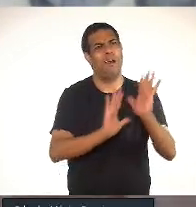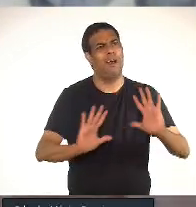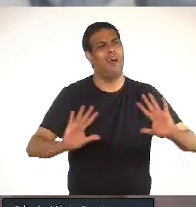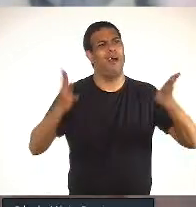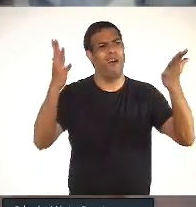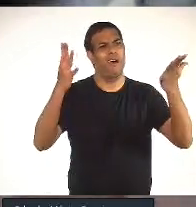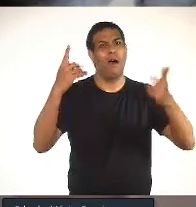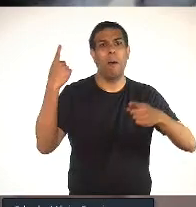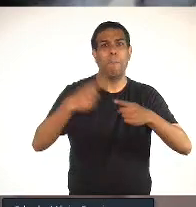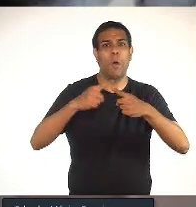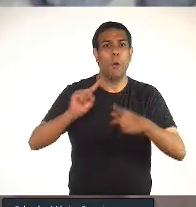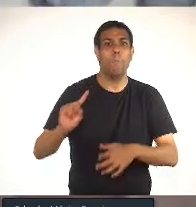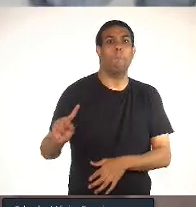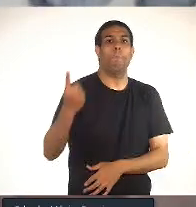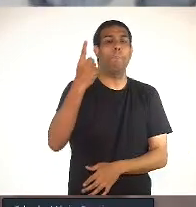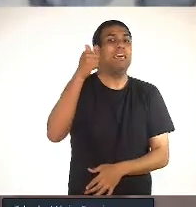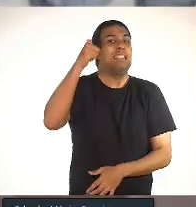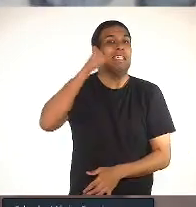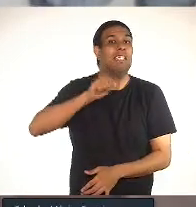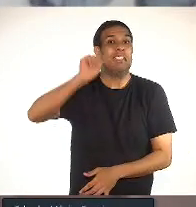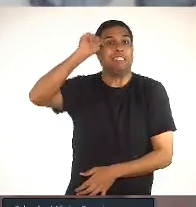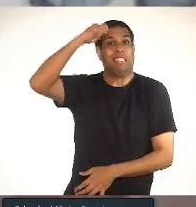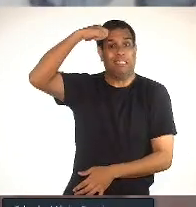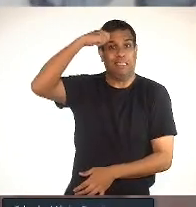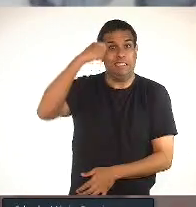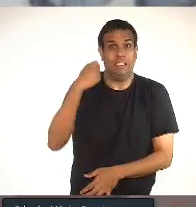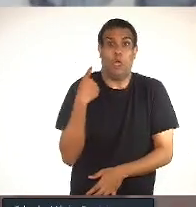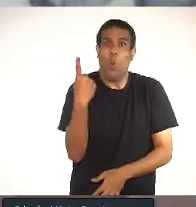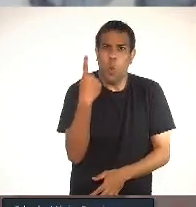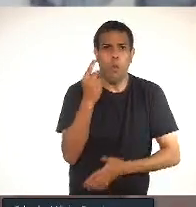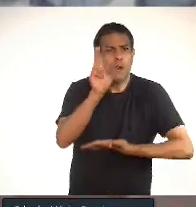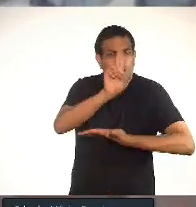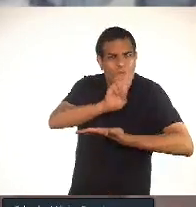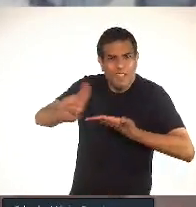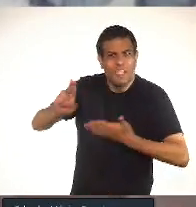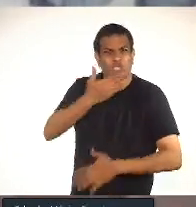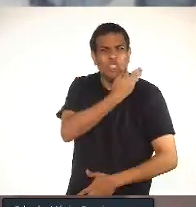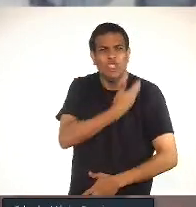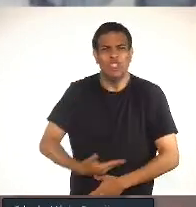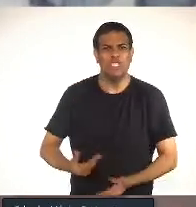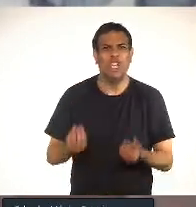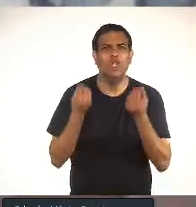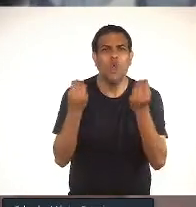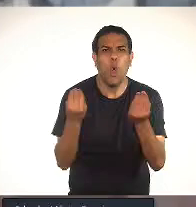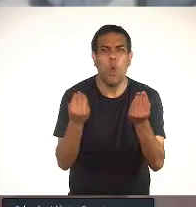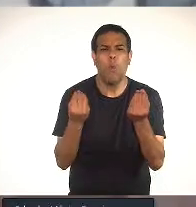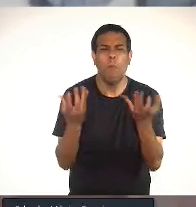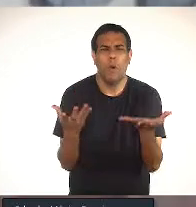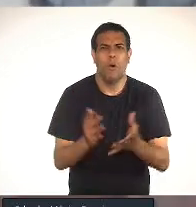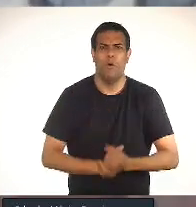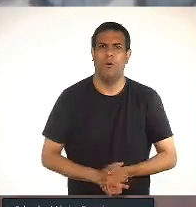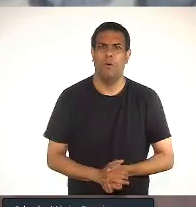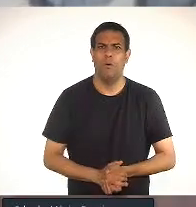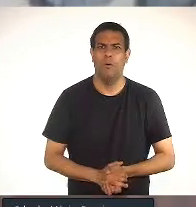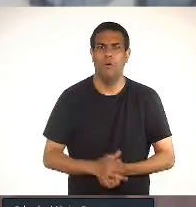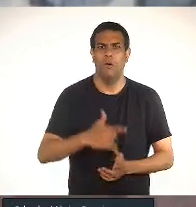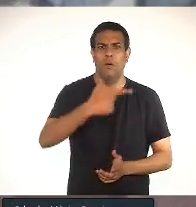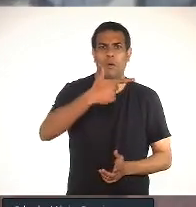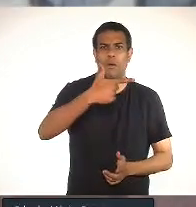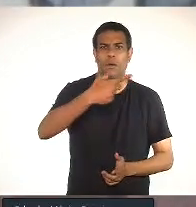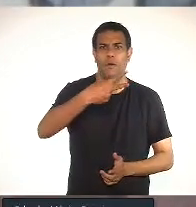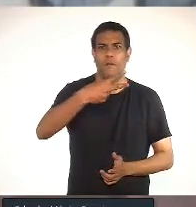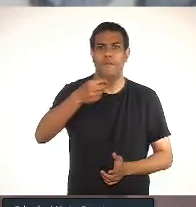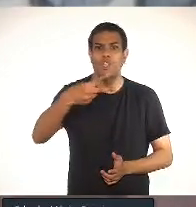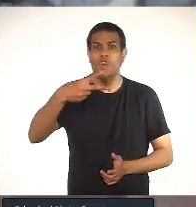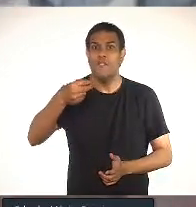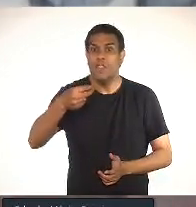celebrar, porque é a primeira reitora negra de uma universidade do Estado, de uma universidade pública, em